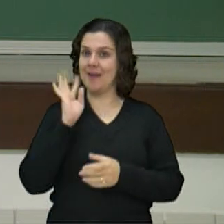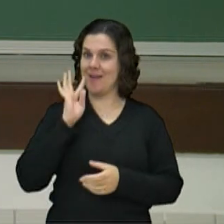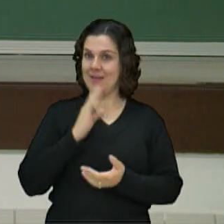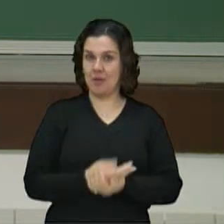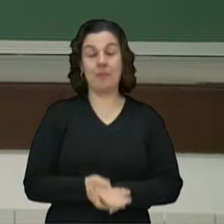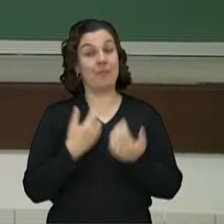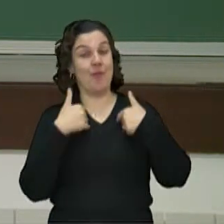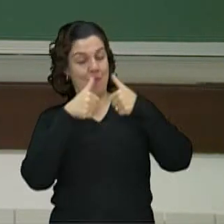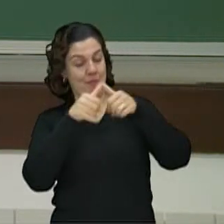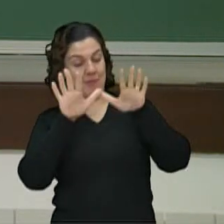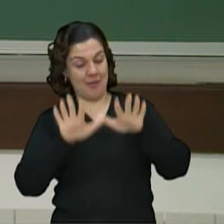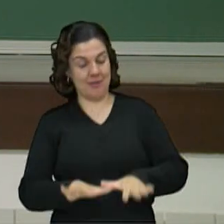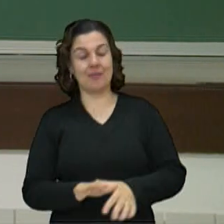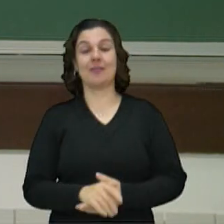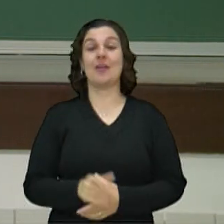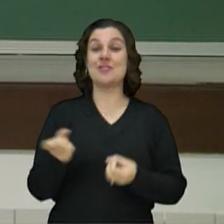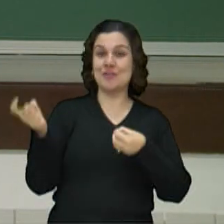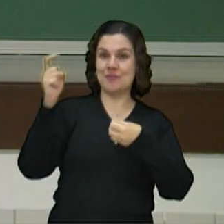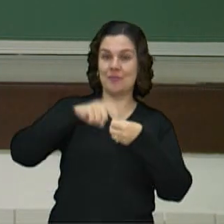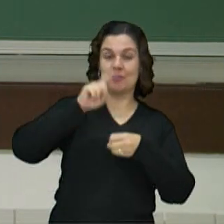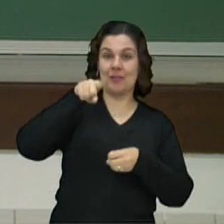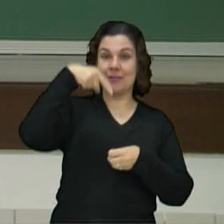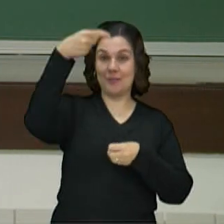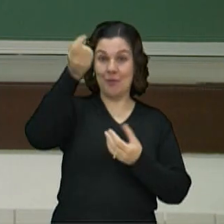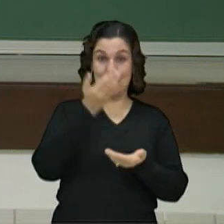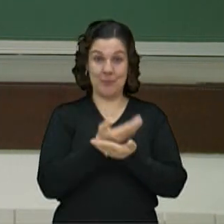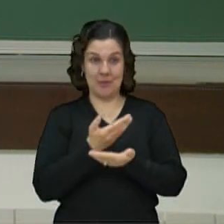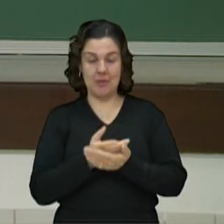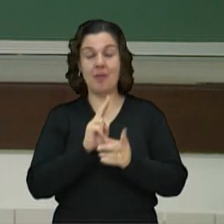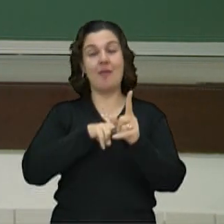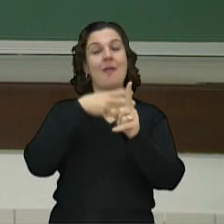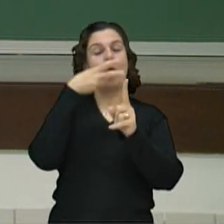Legal? Eu vou ficando por aqui. A gente volta na próxima aula para falar sobre